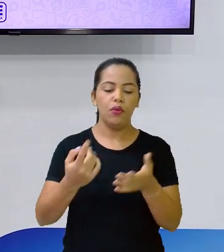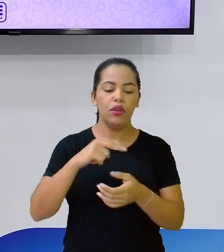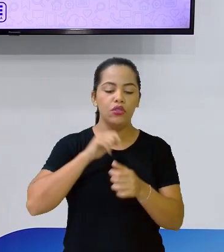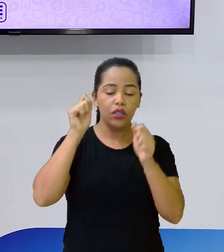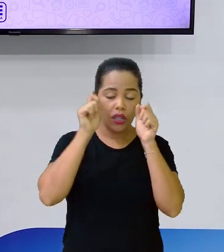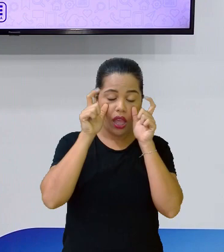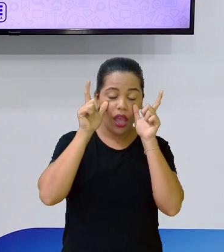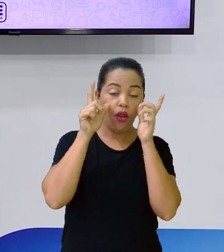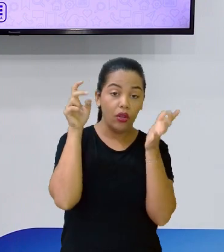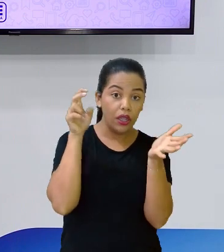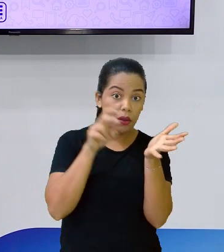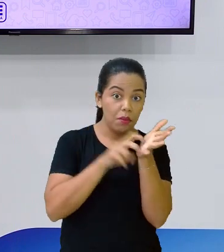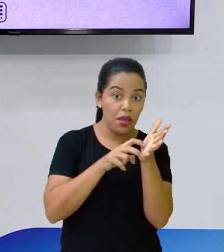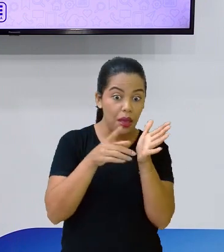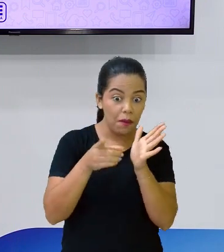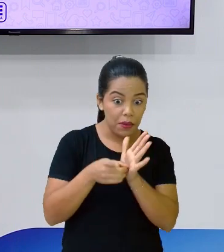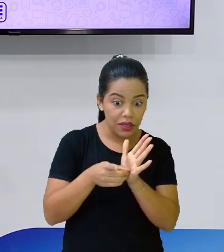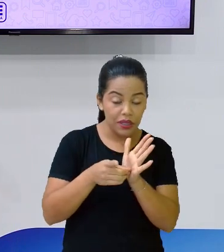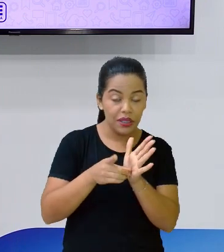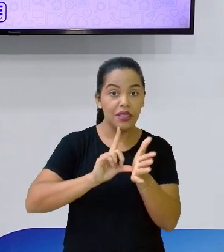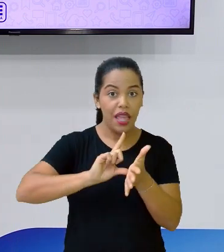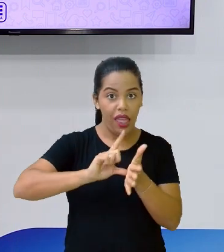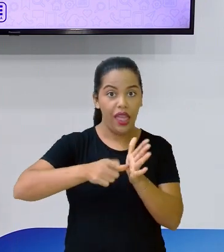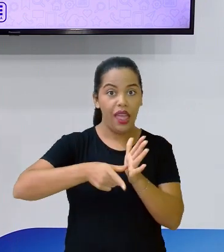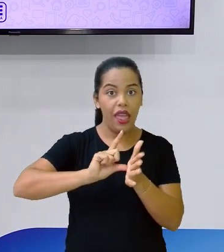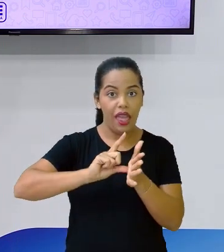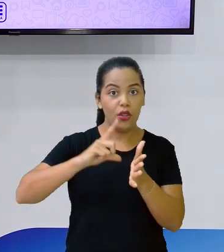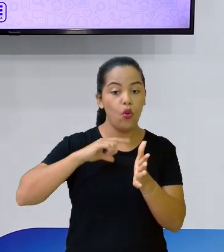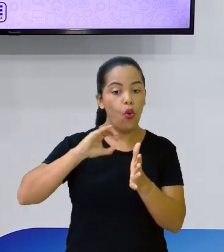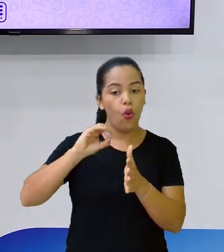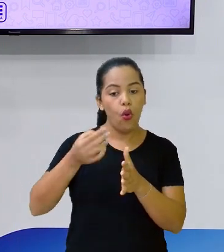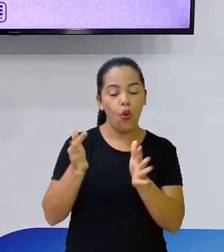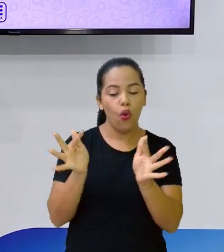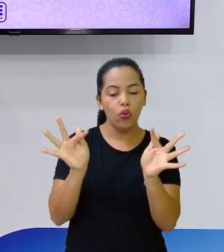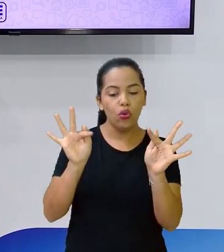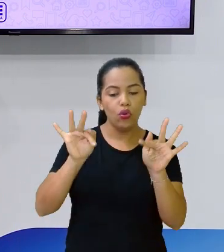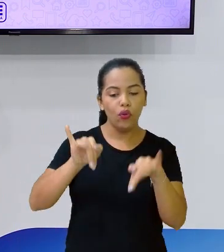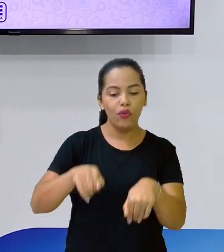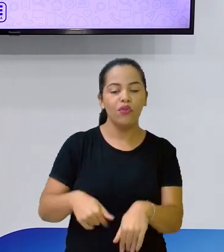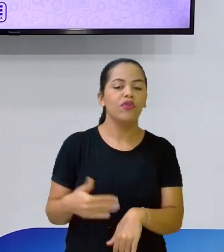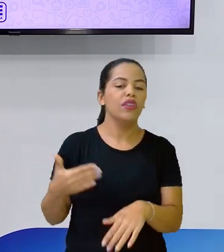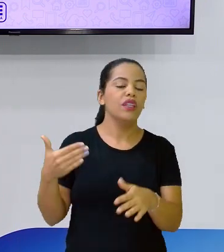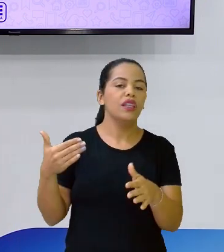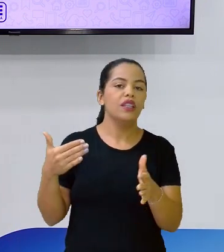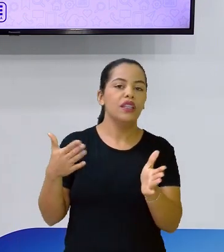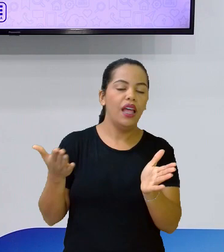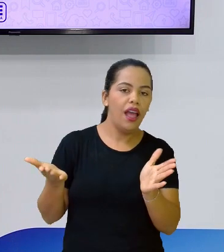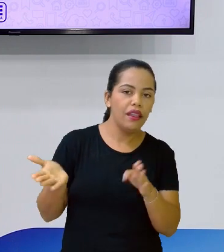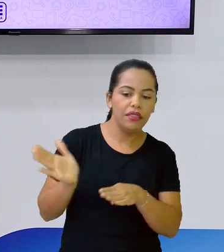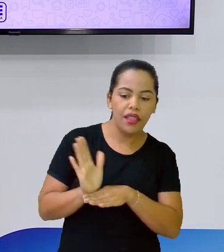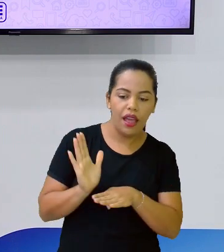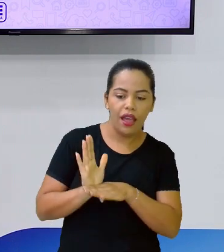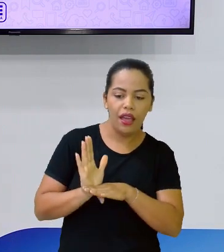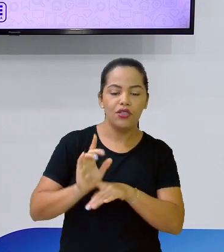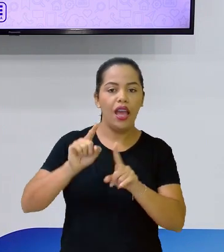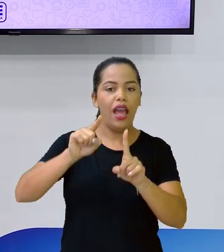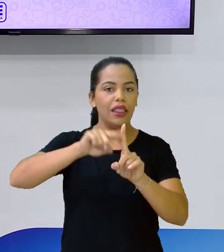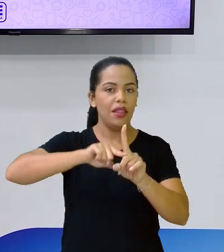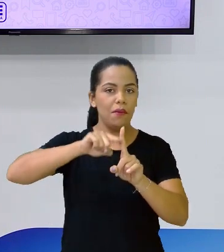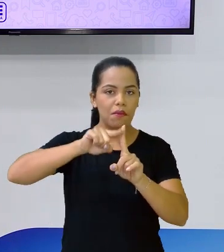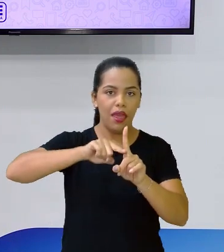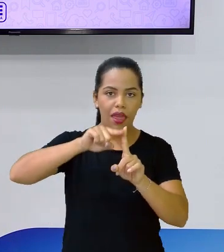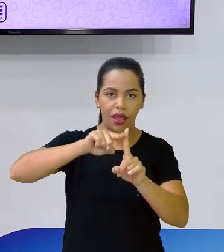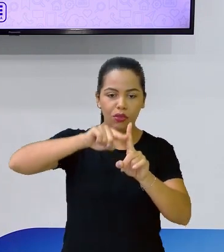no finalzinho da tarde, a temperatura cai drasticamente. Aí o que acontece? A gente